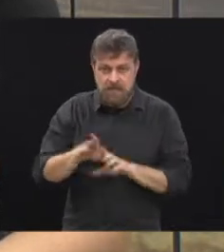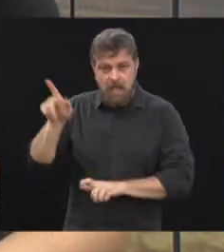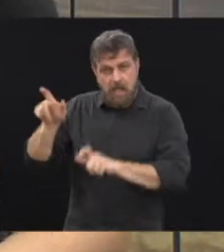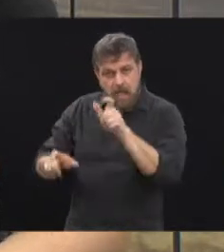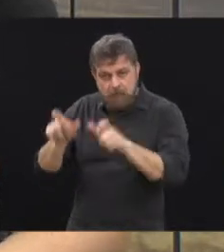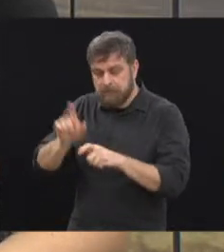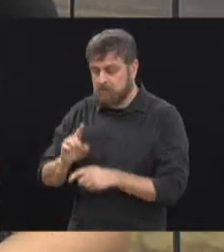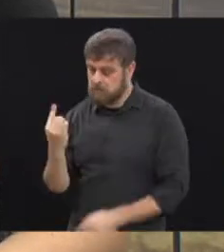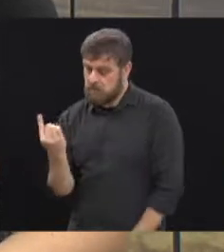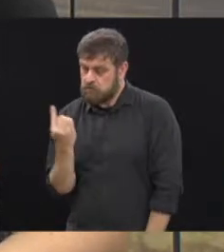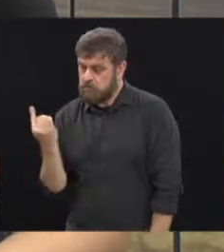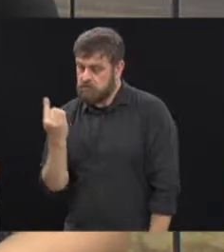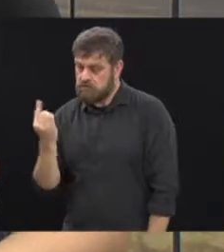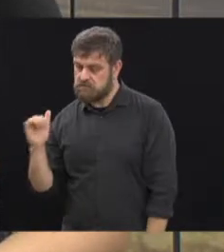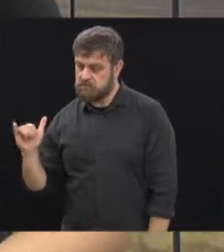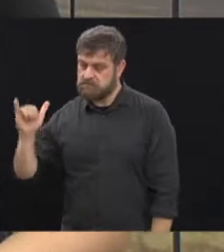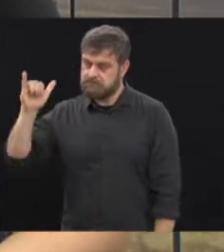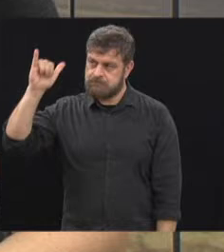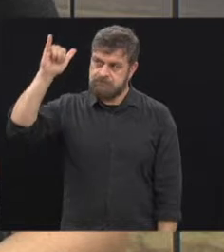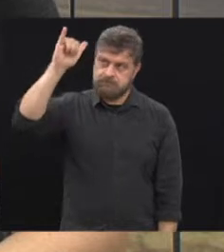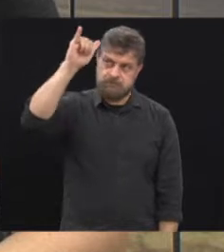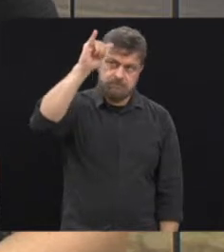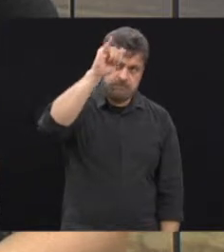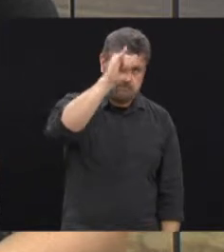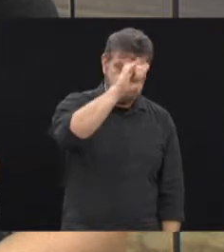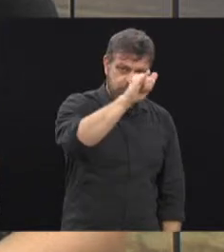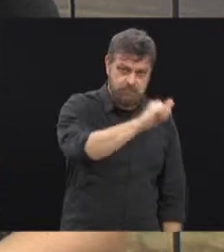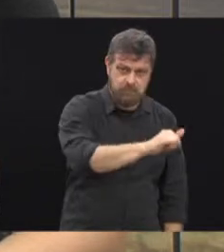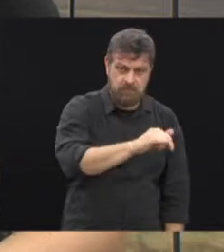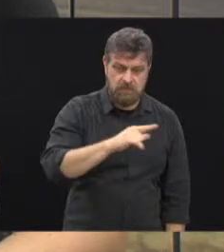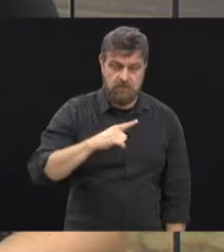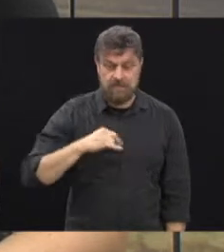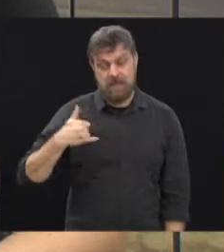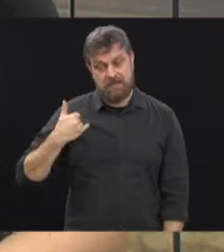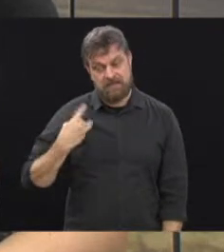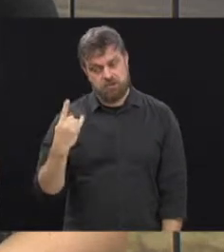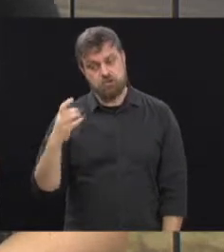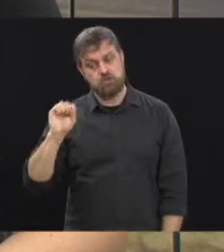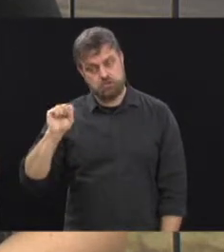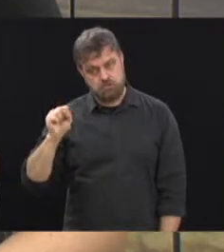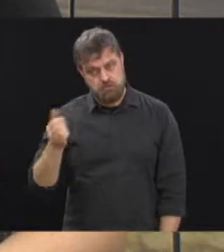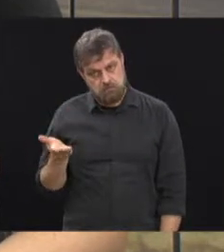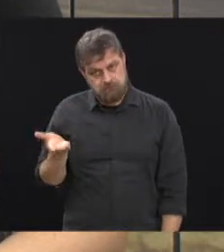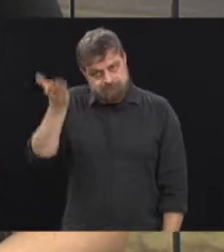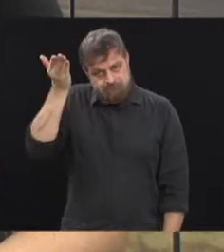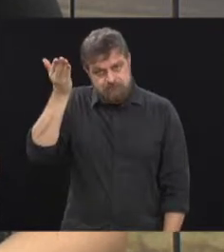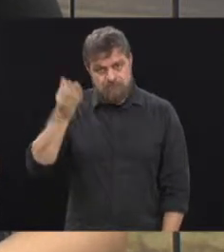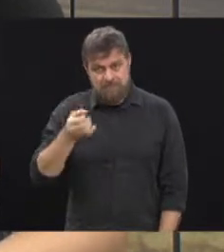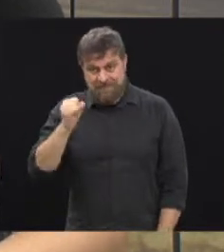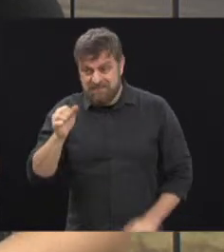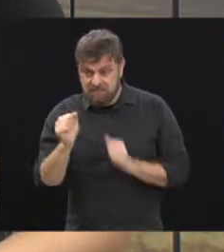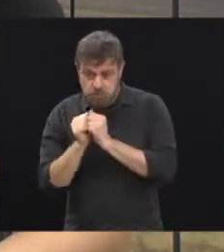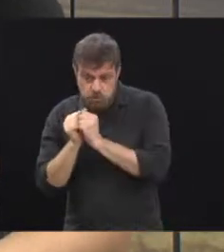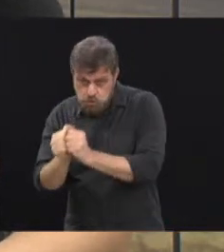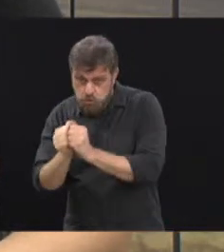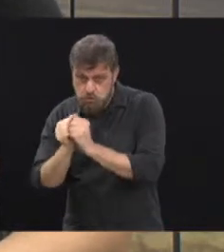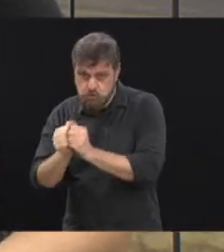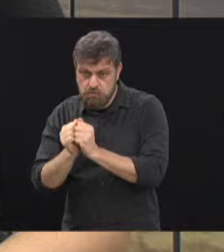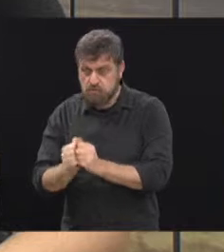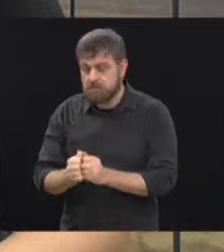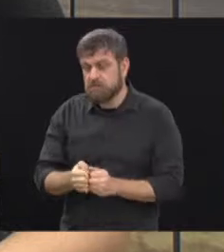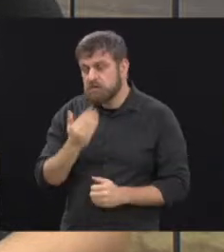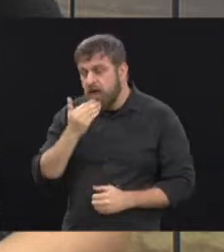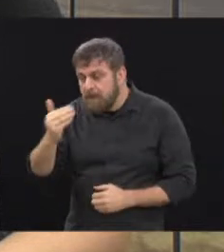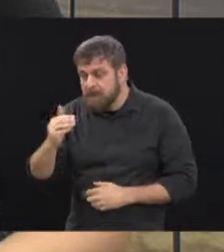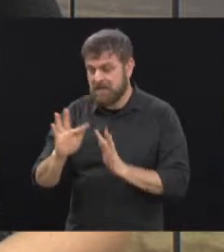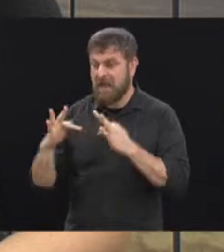sozinho, a gente recebe viajantes a partir de 18 anos. Se for acompanhado, a gente incentiva